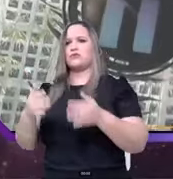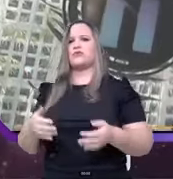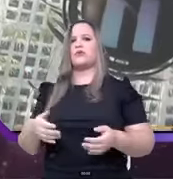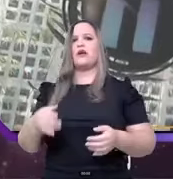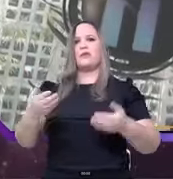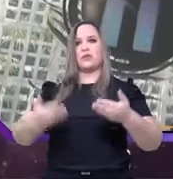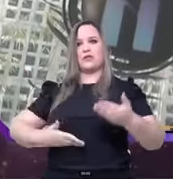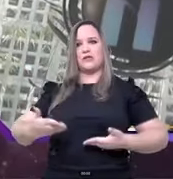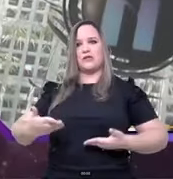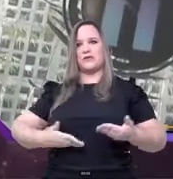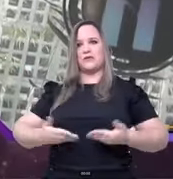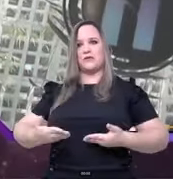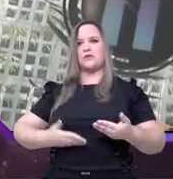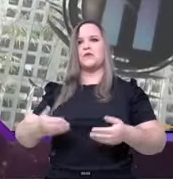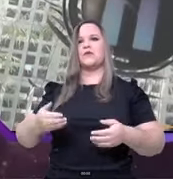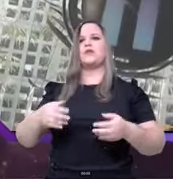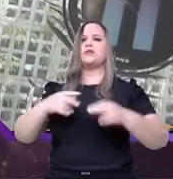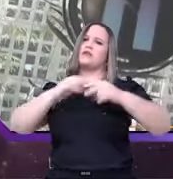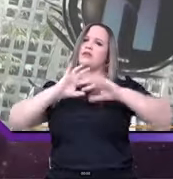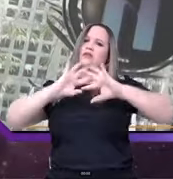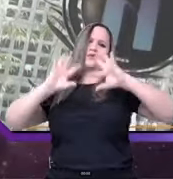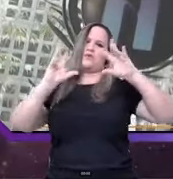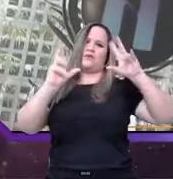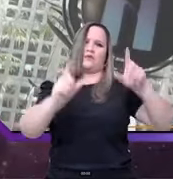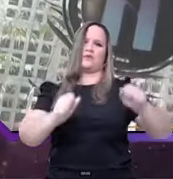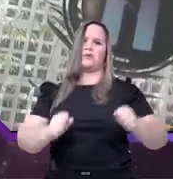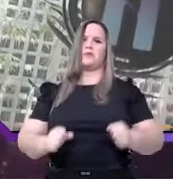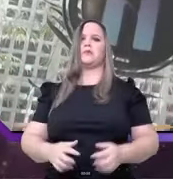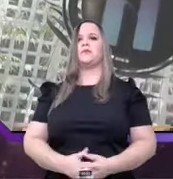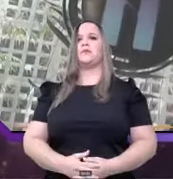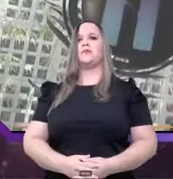servidores, magistrados e colaboradores como um todo.